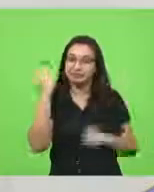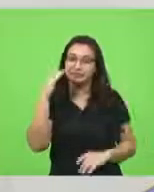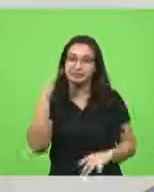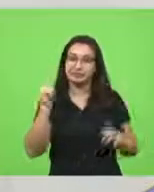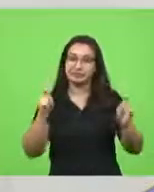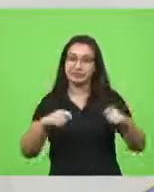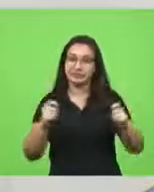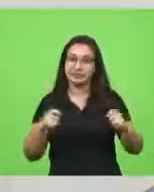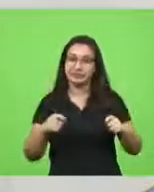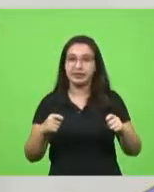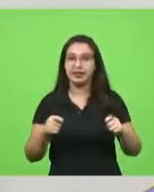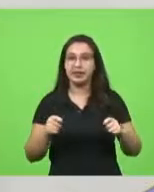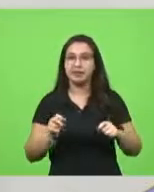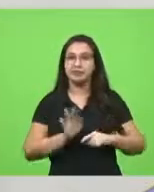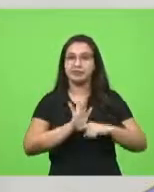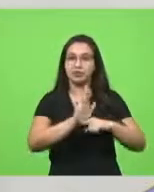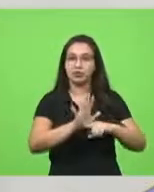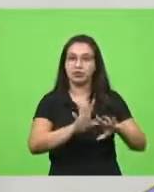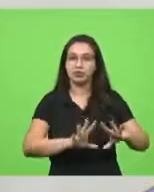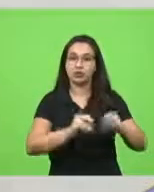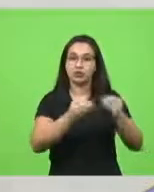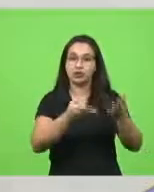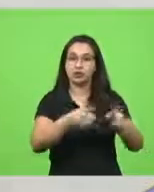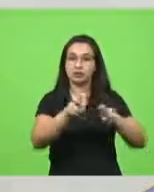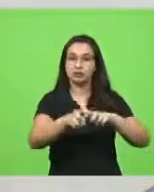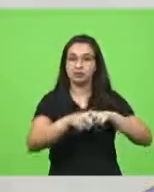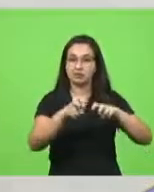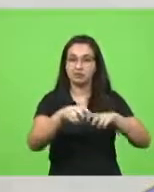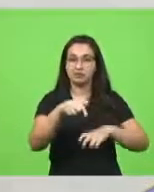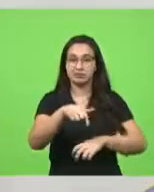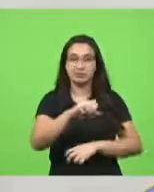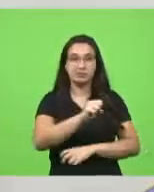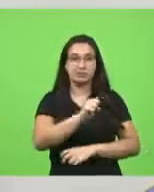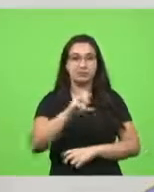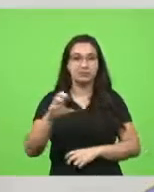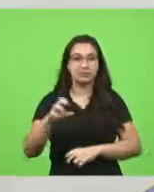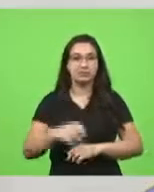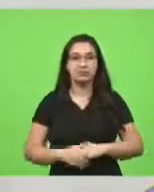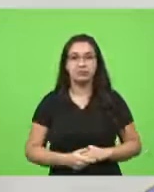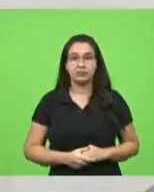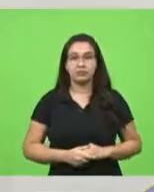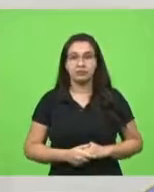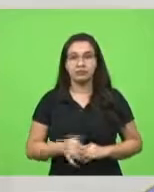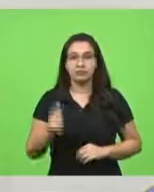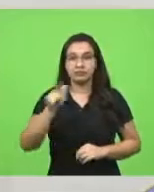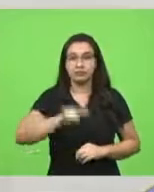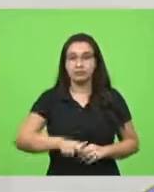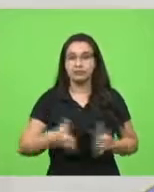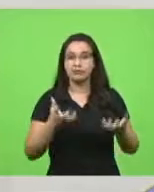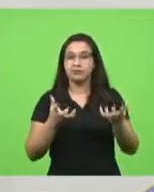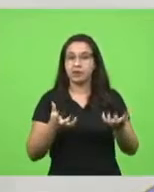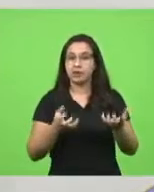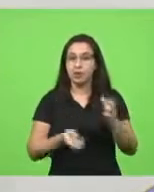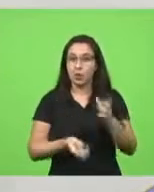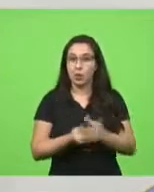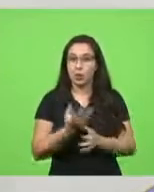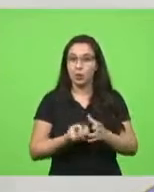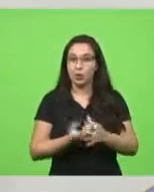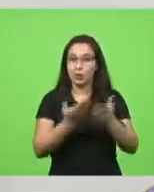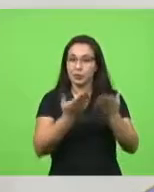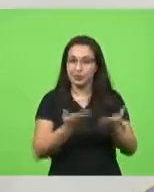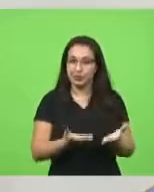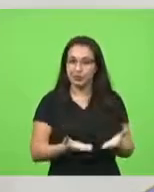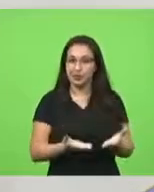cadeias produtivas do agronegócio de Santa Catarina. Nós queremos que o produtor, né, através das nossas empresas,